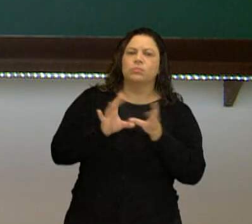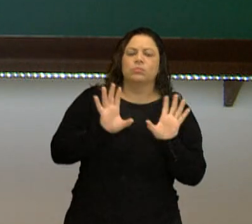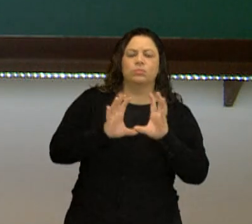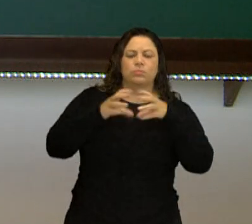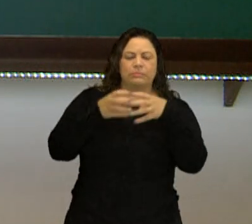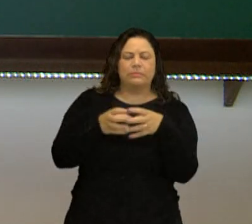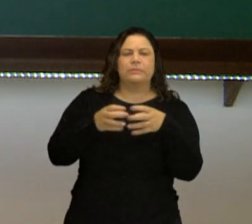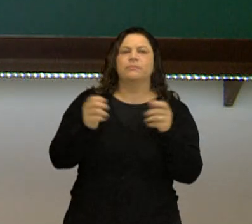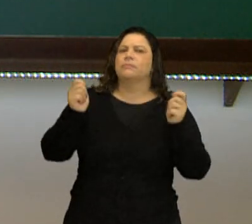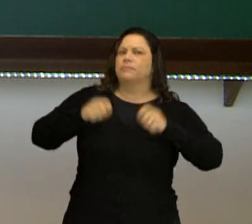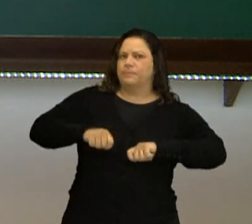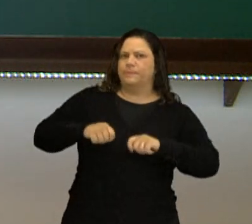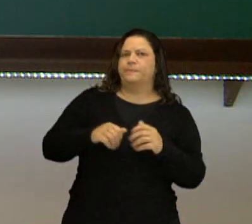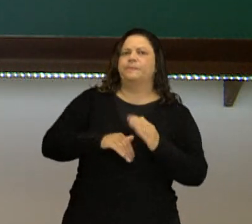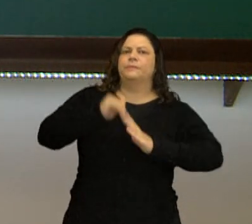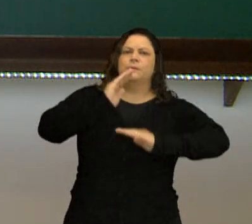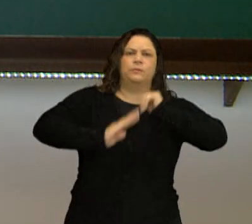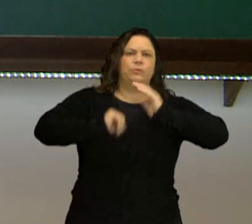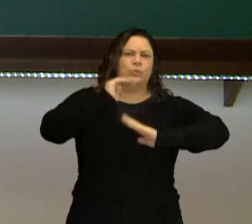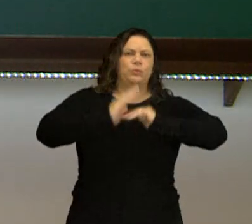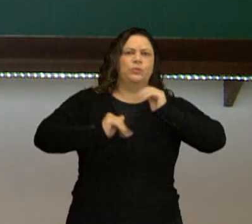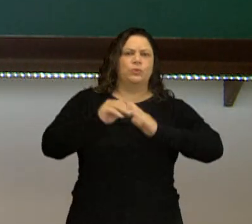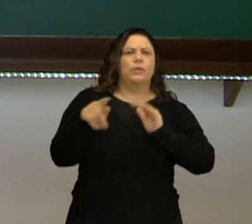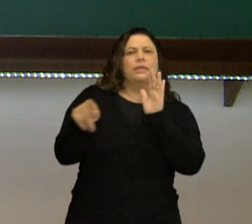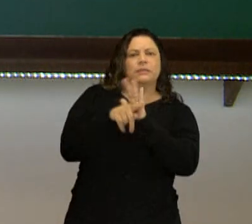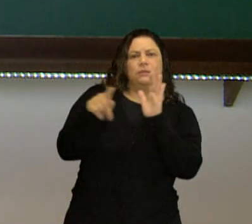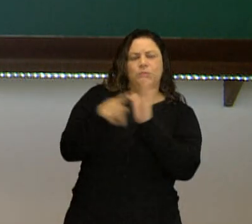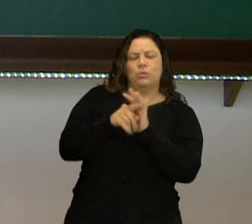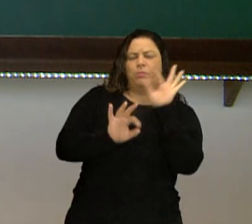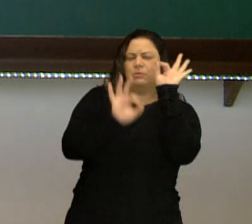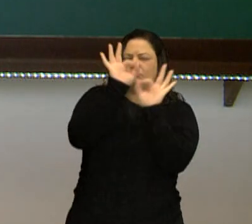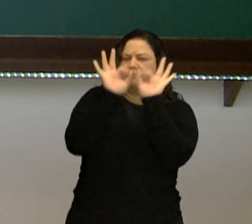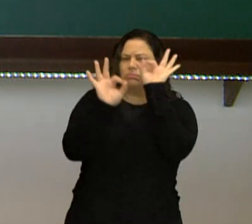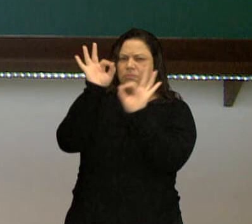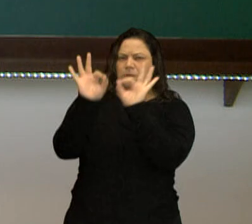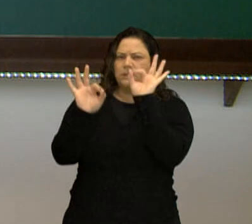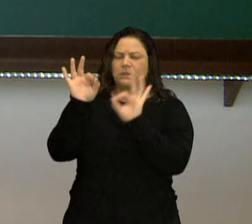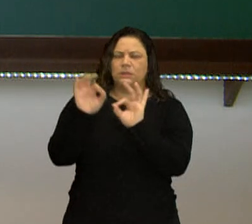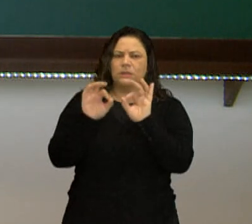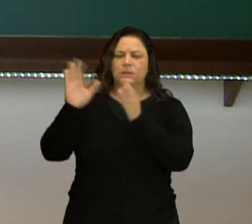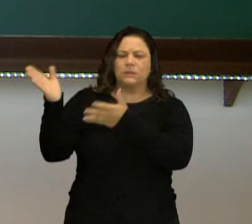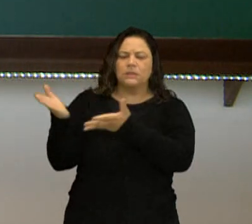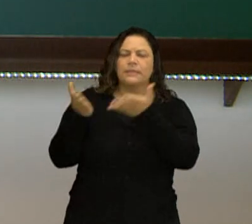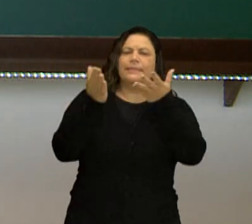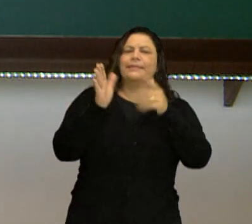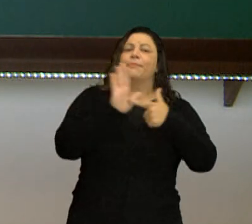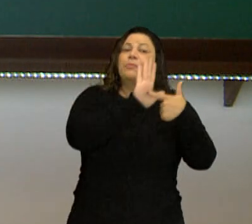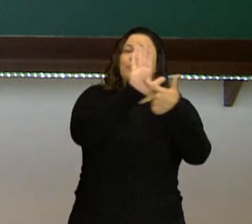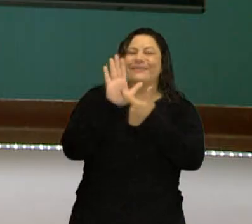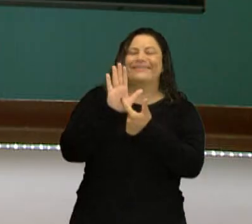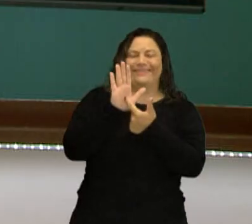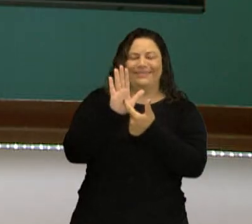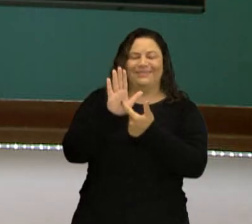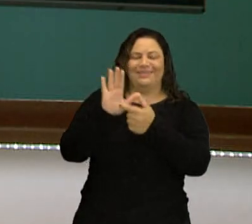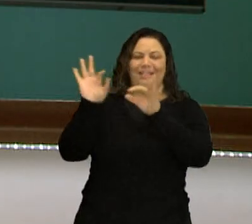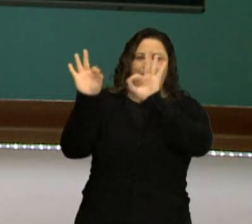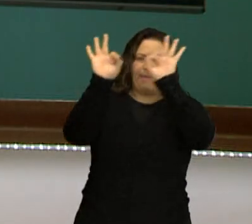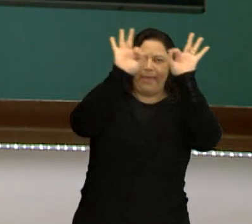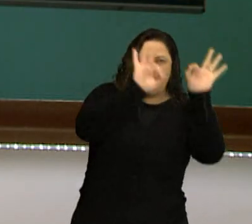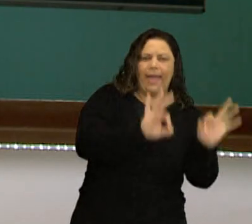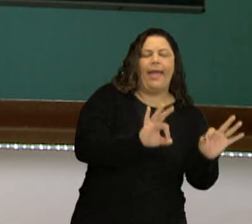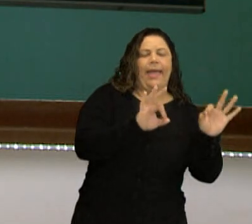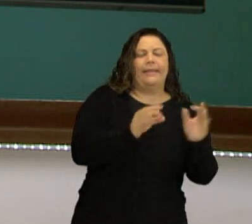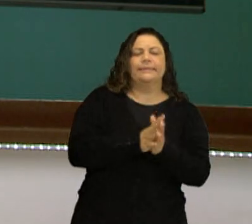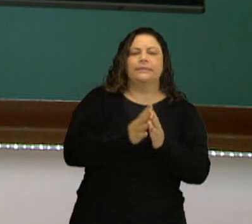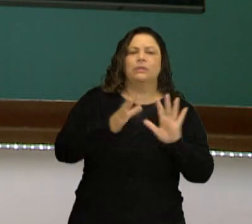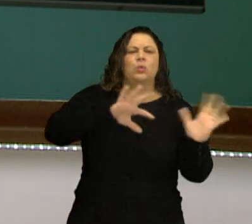do vitral. E esses vitrais, eles geralmente traziam cenas do mundo medieval, né? Eles